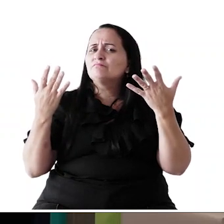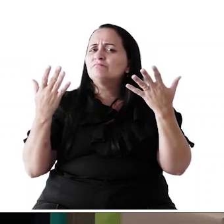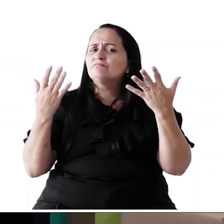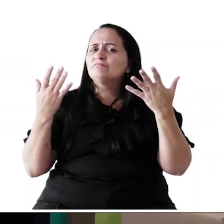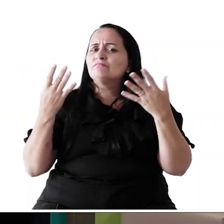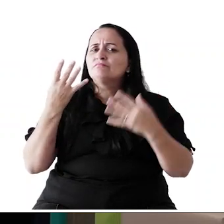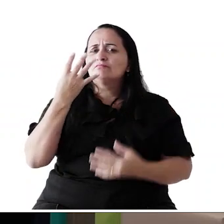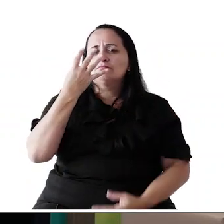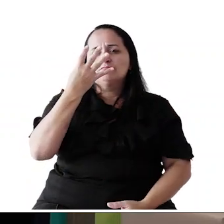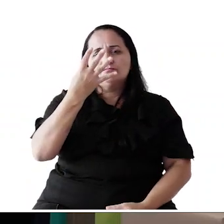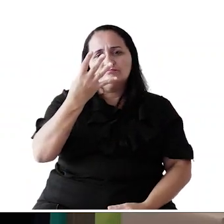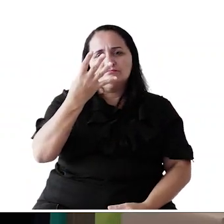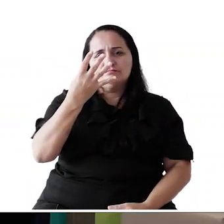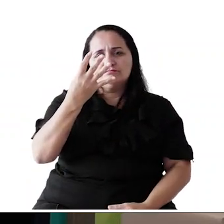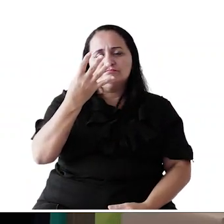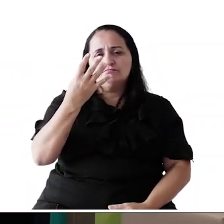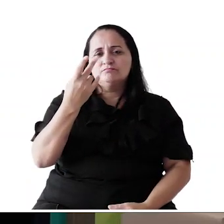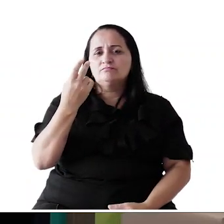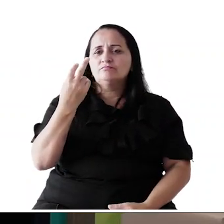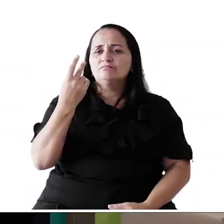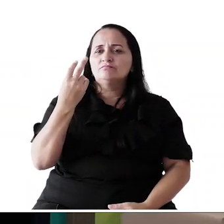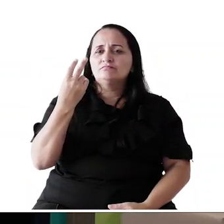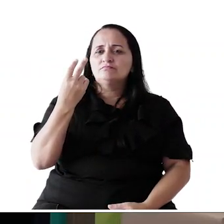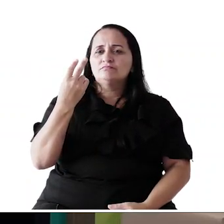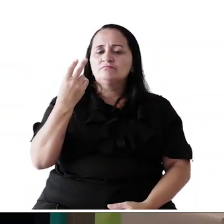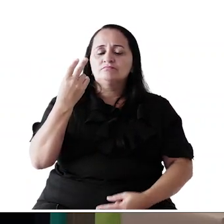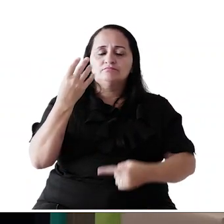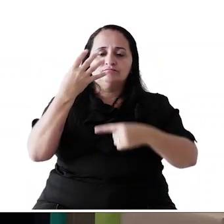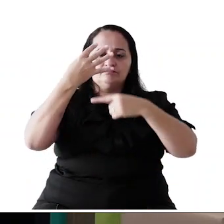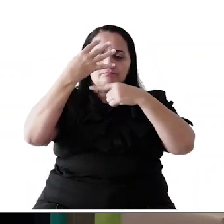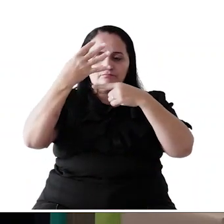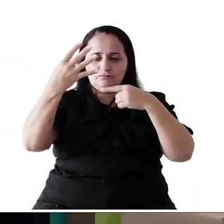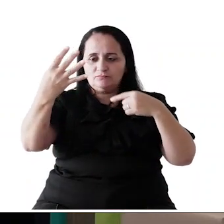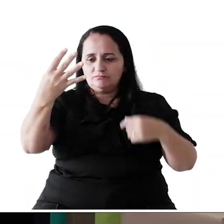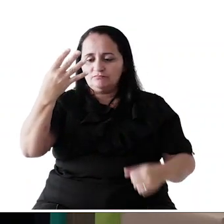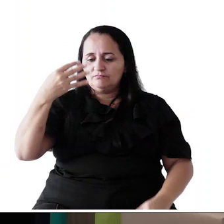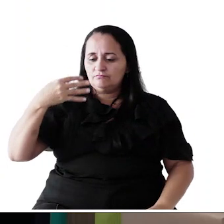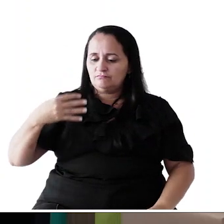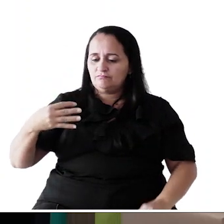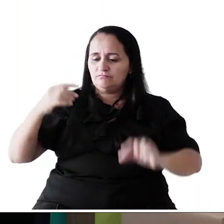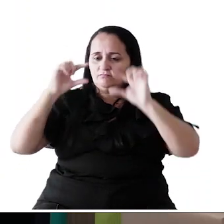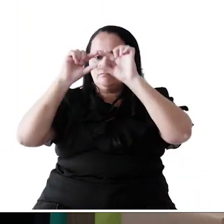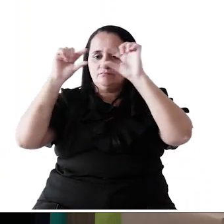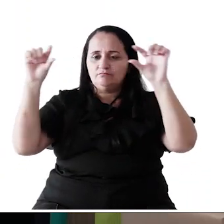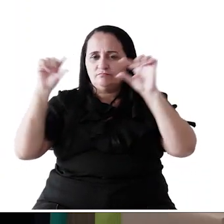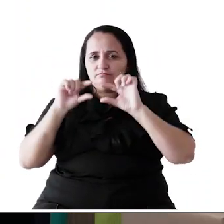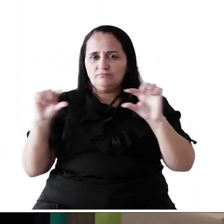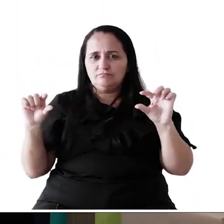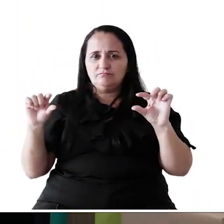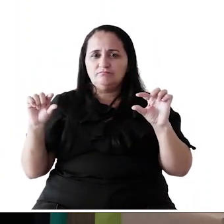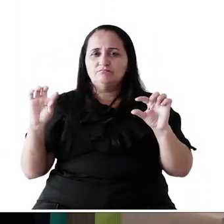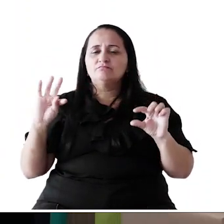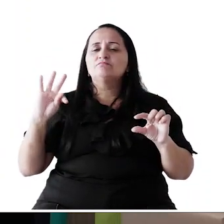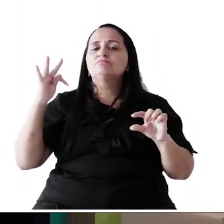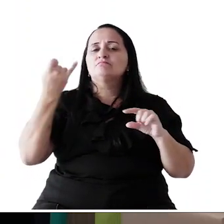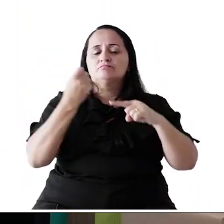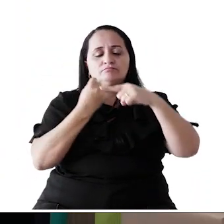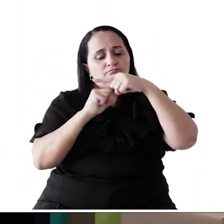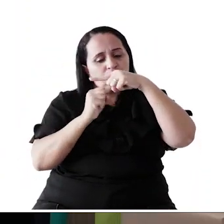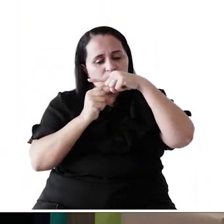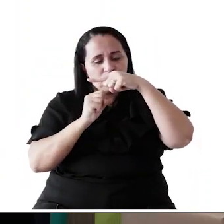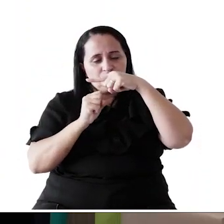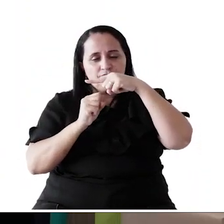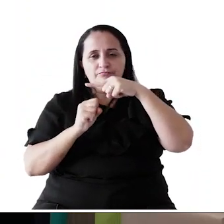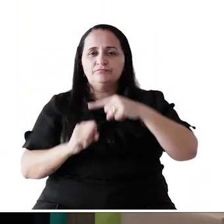Estão divididos em 4 em cima, na linha de cima, e 4 na linha de baixo. Total,